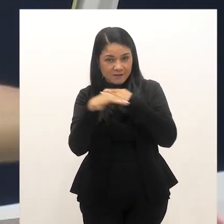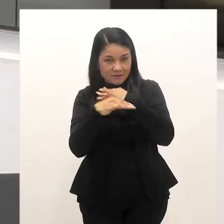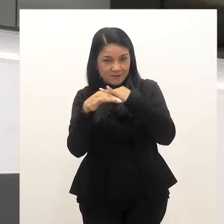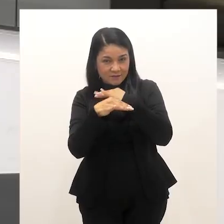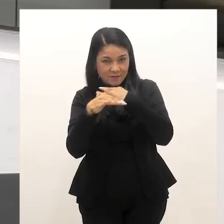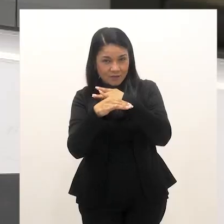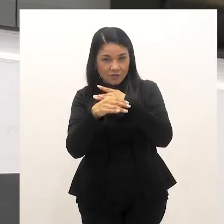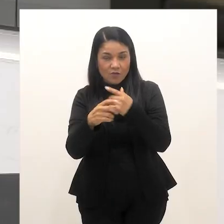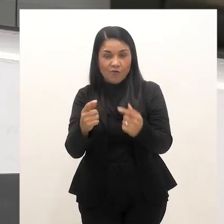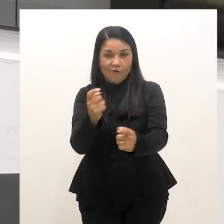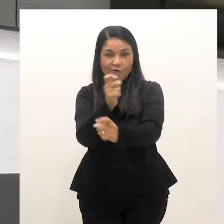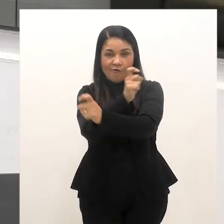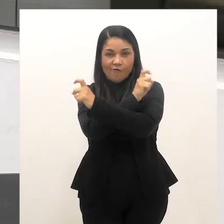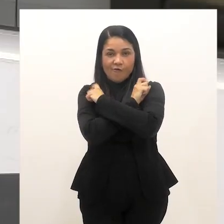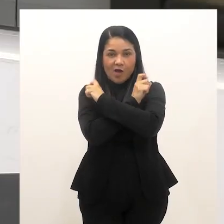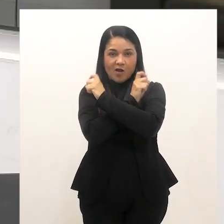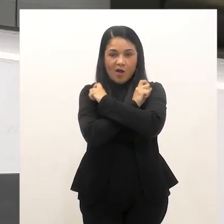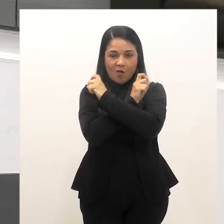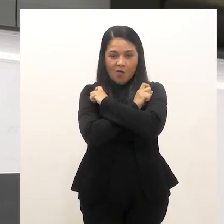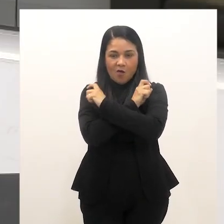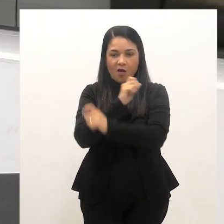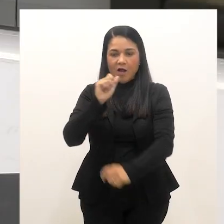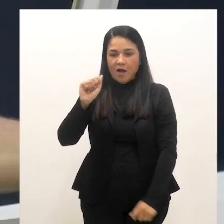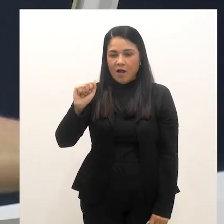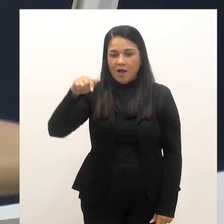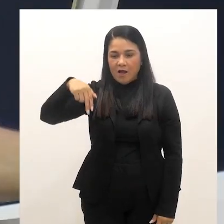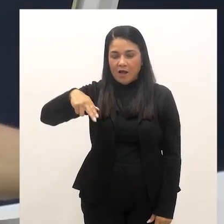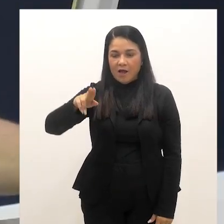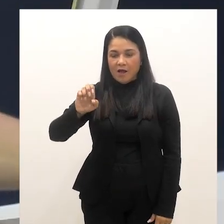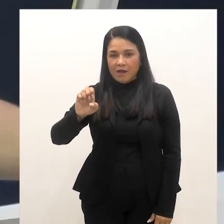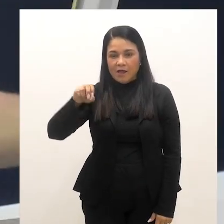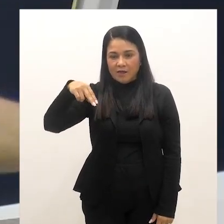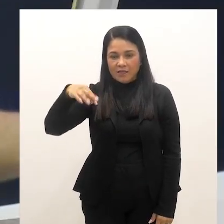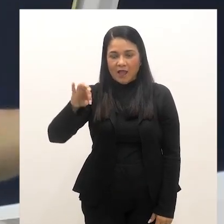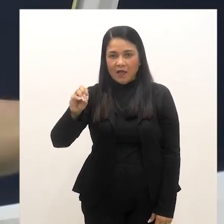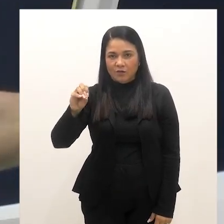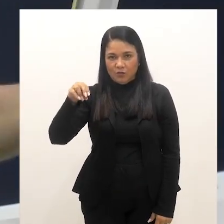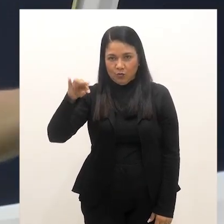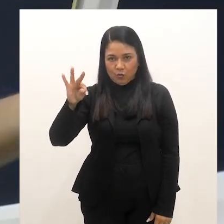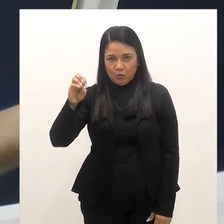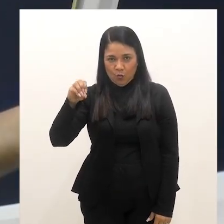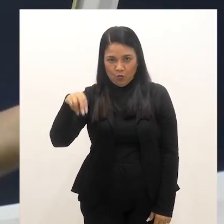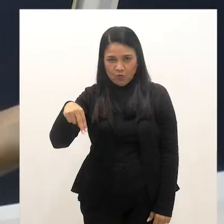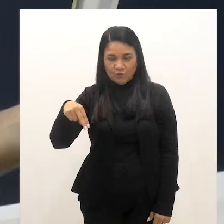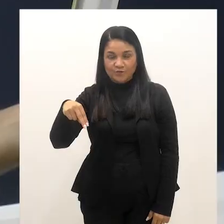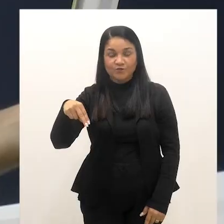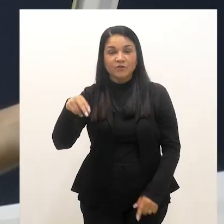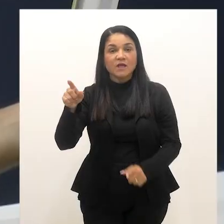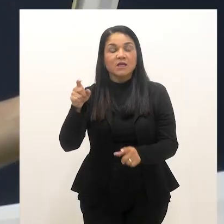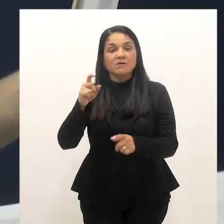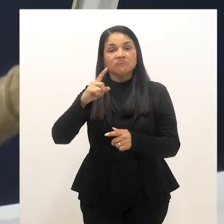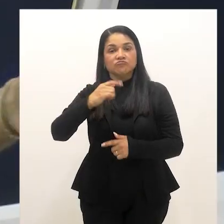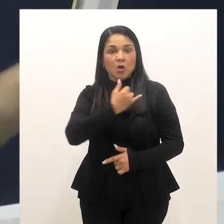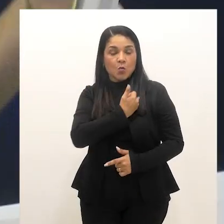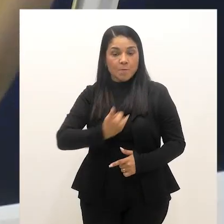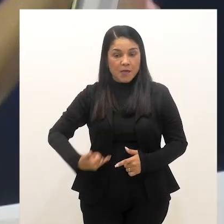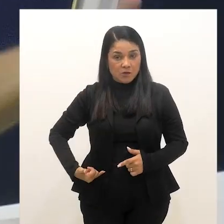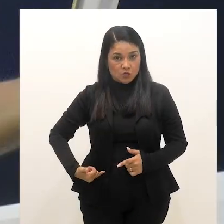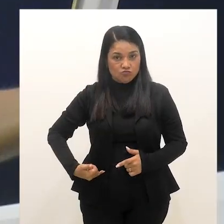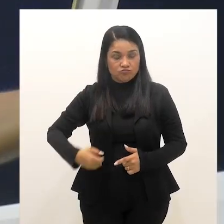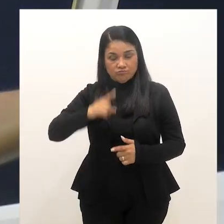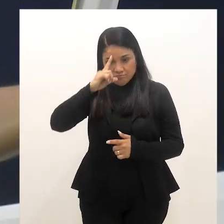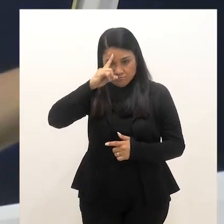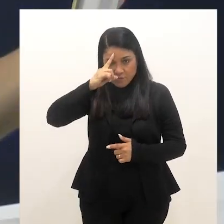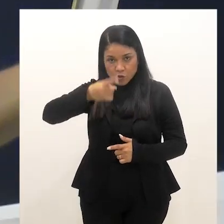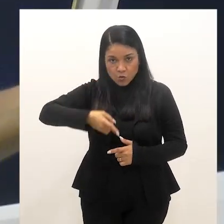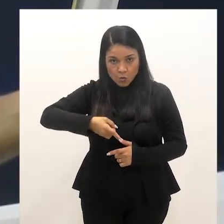chamava Akhenaton. Ou seja, o governante do Egito mandou construir uma cidade para se tornar a